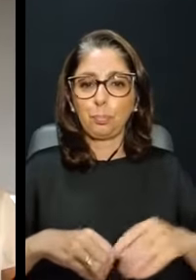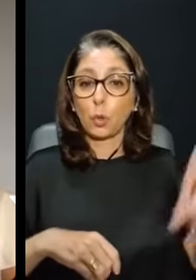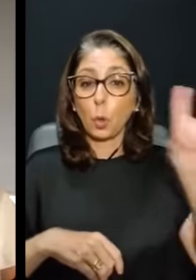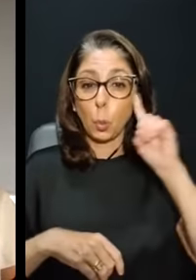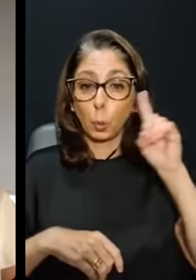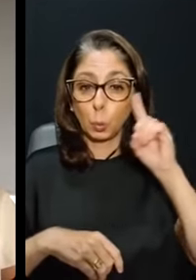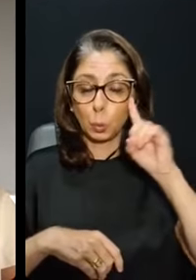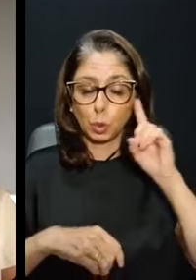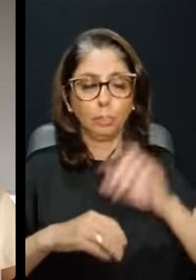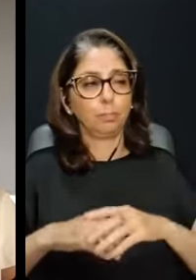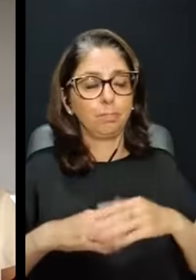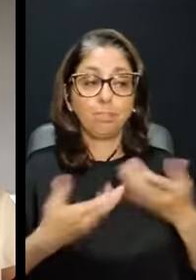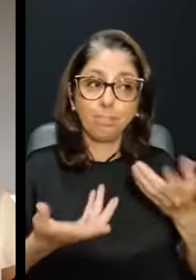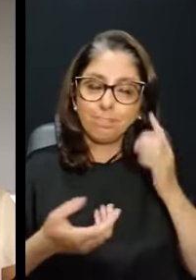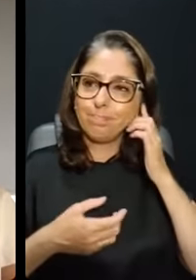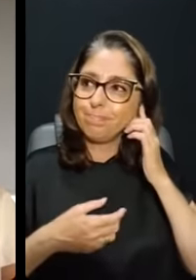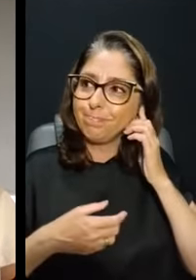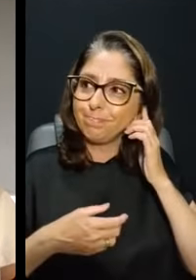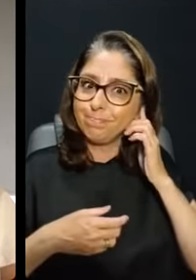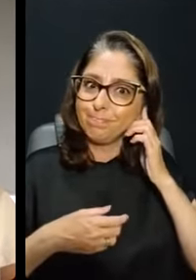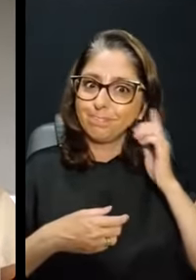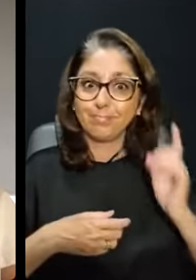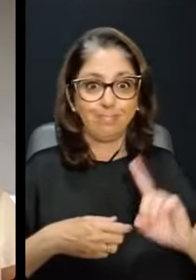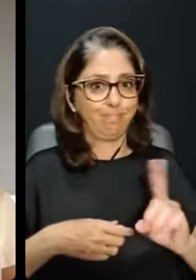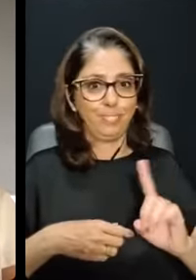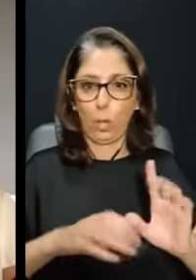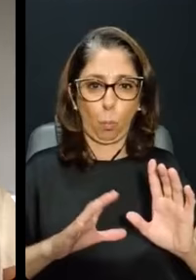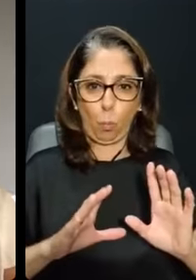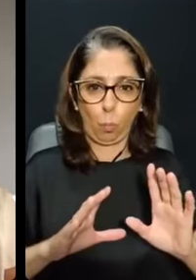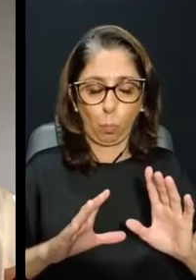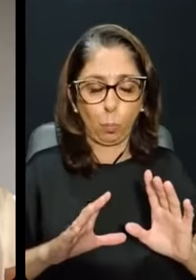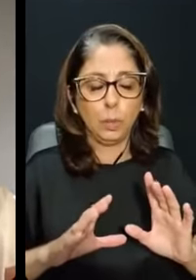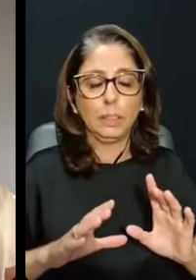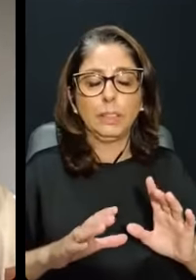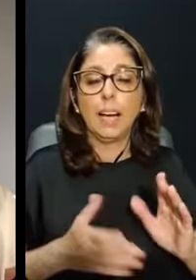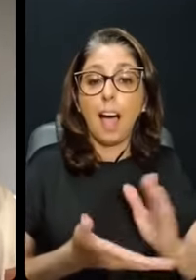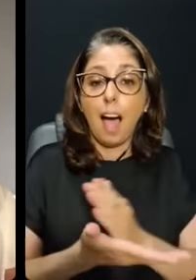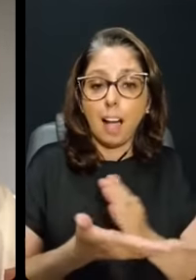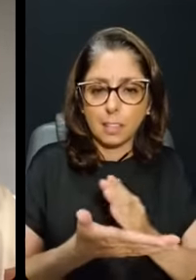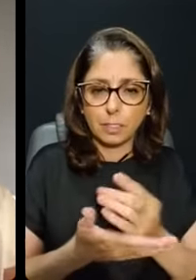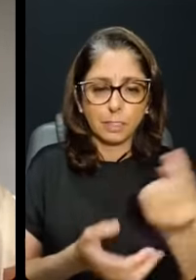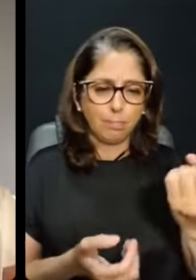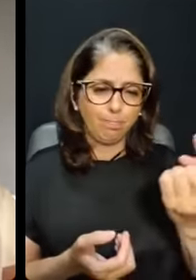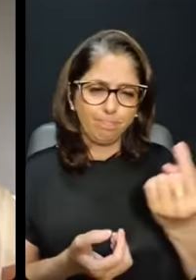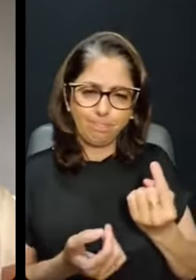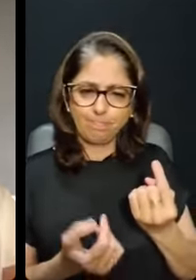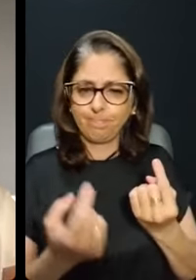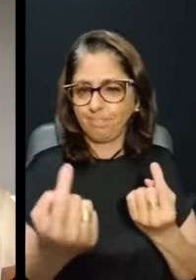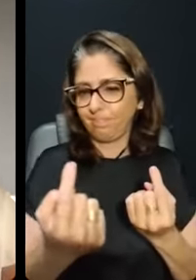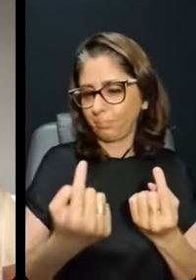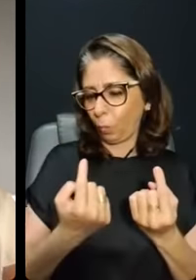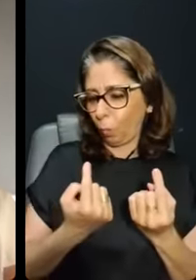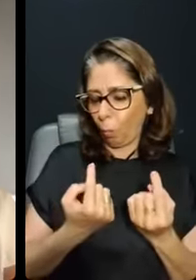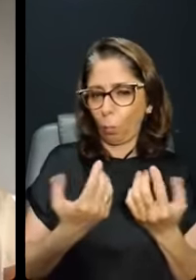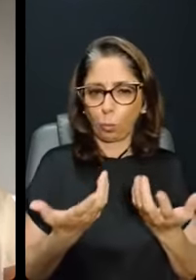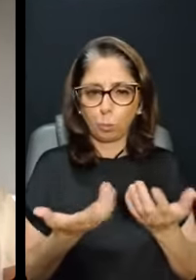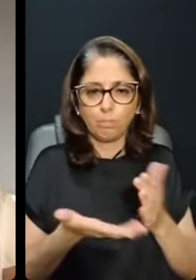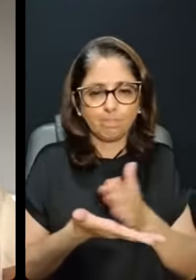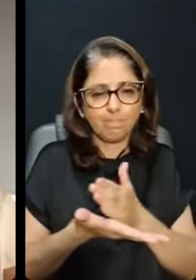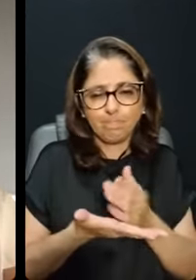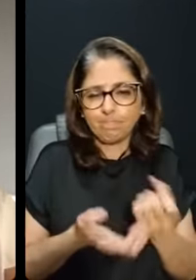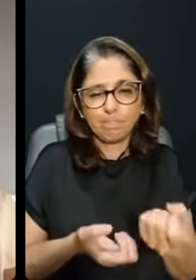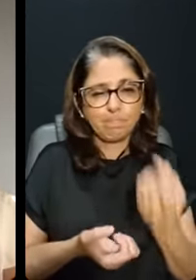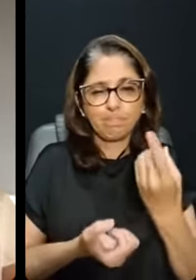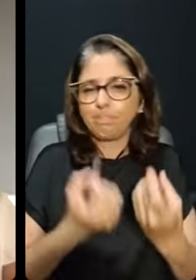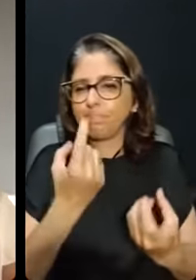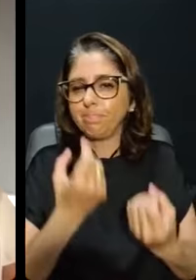momento que você resolve se tornar uma especialista e direcionar o seu trabalho para uma área específica, se você não